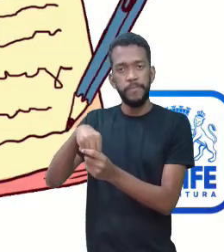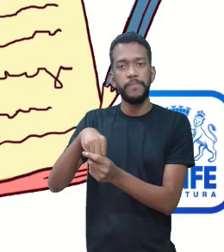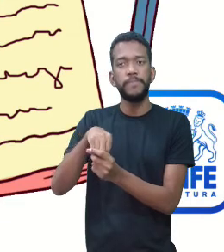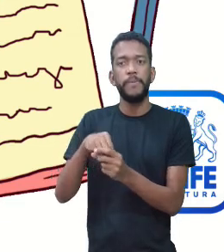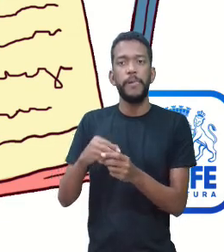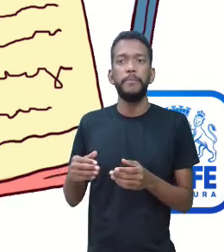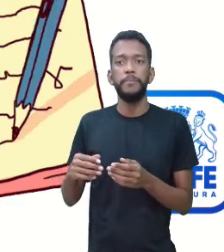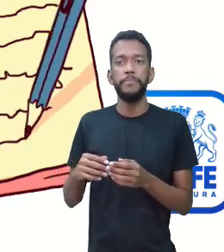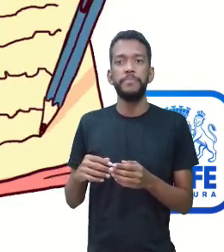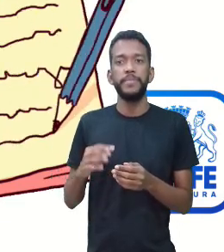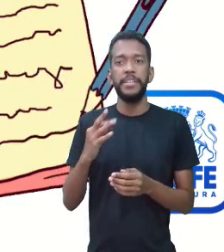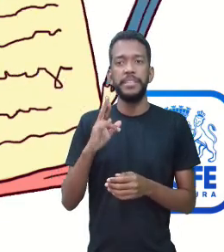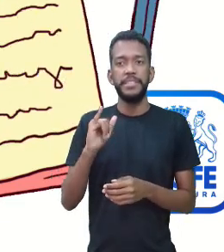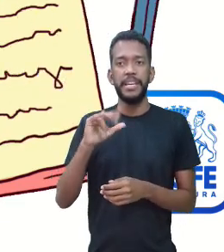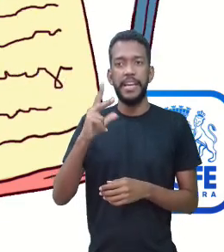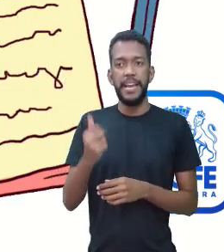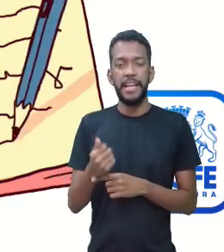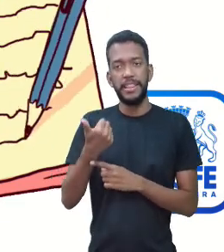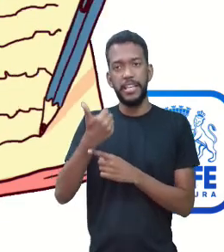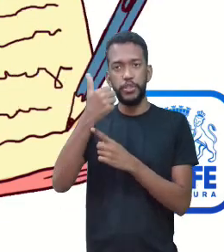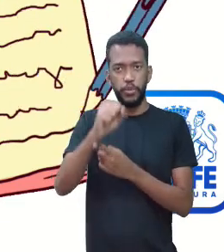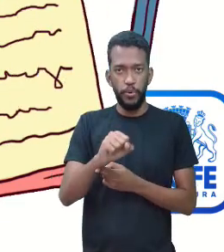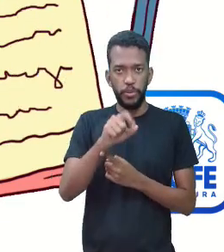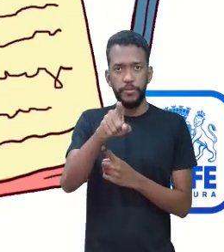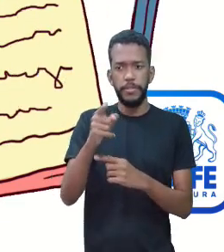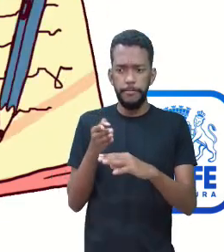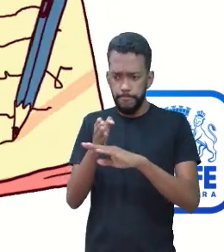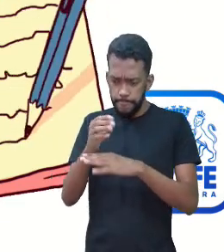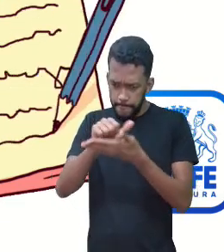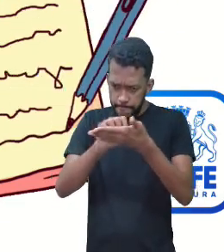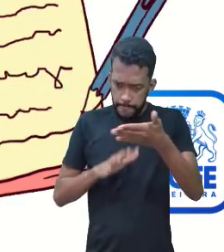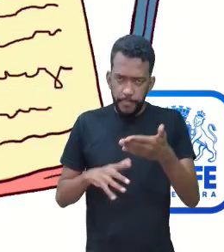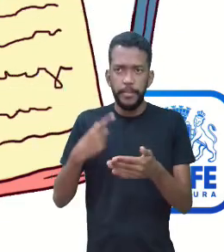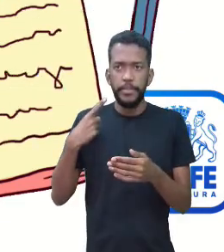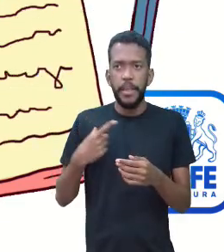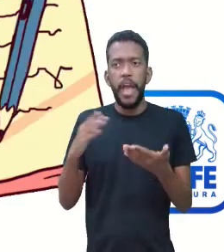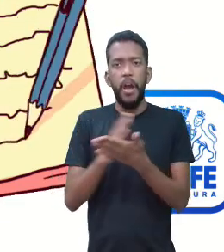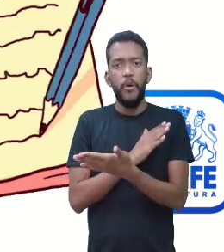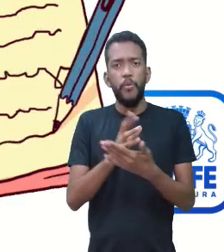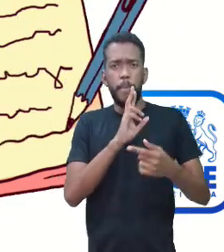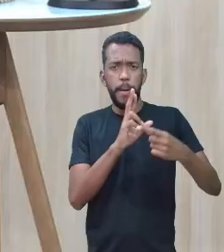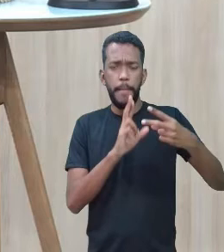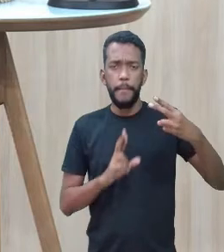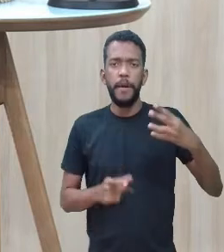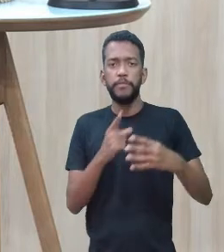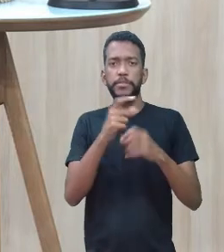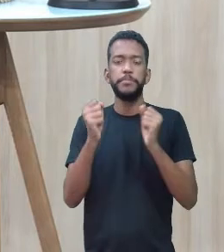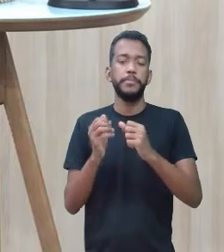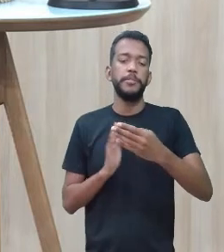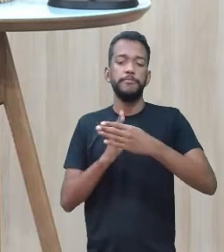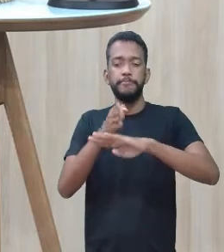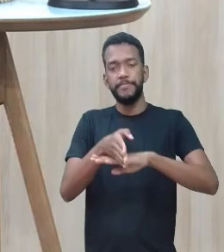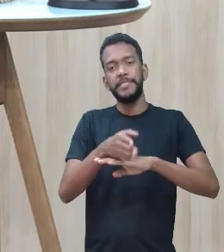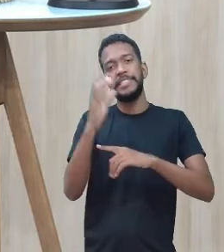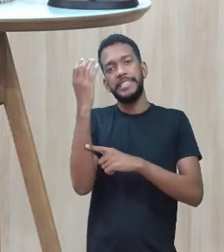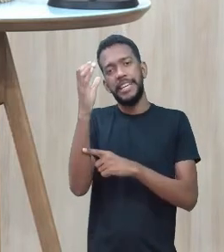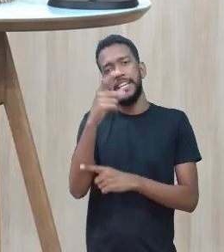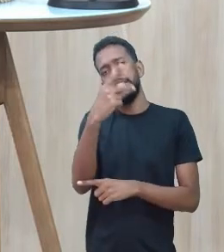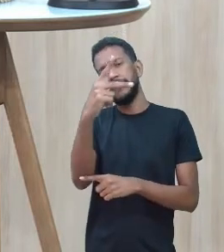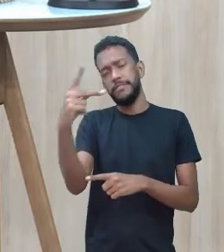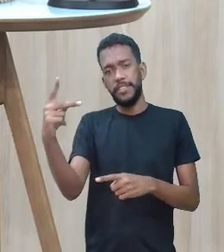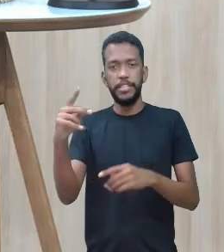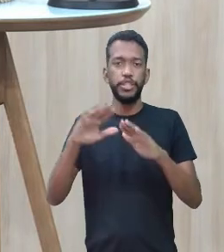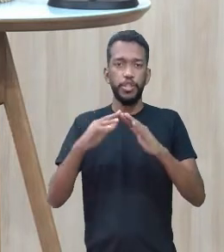responde a atividade semanal. São algumas questões. Vocês vão colocar aí no caderno de ciência, aí da escola de